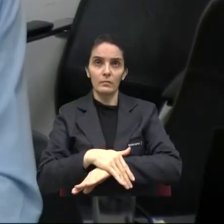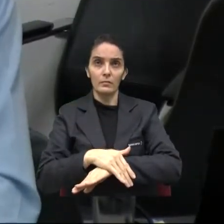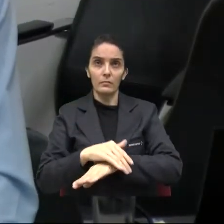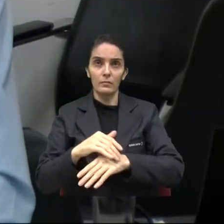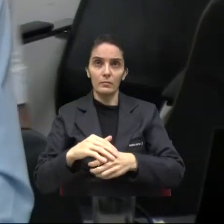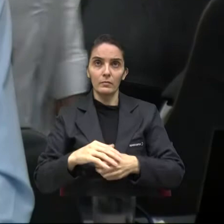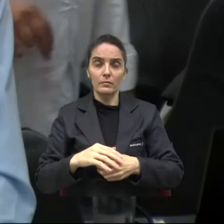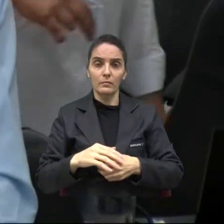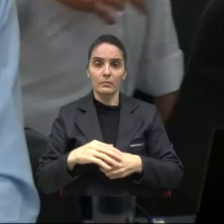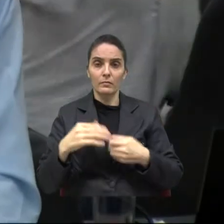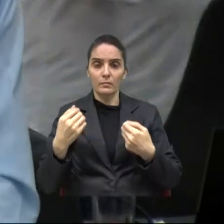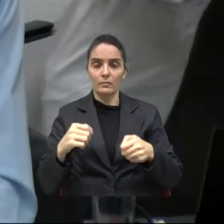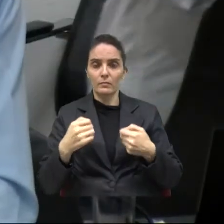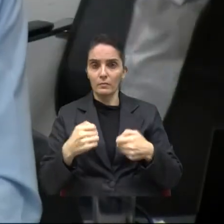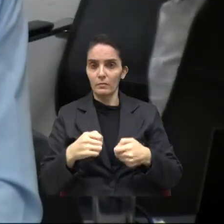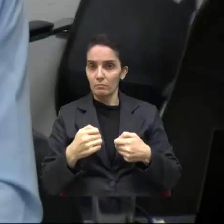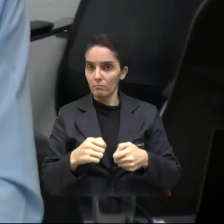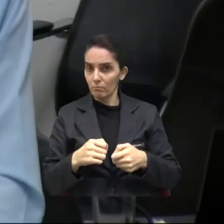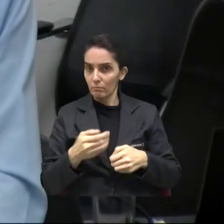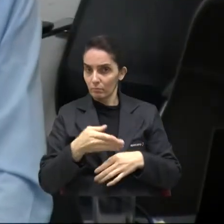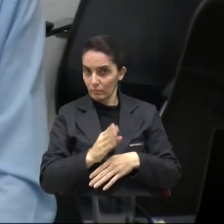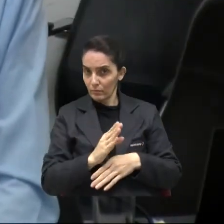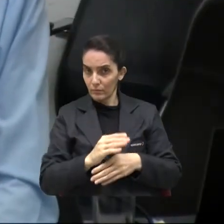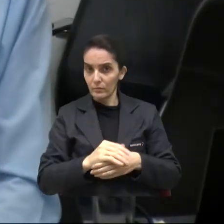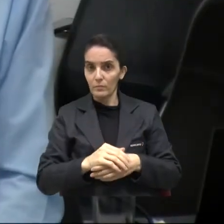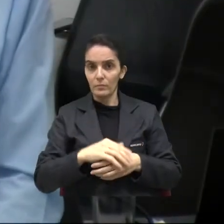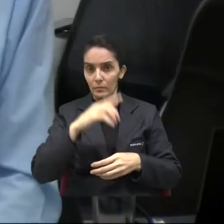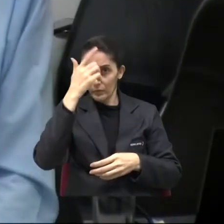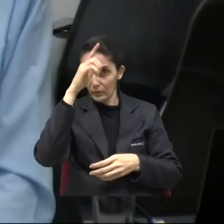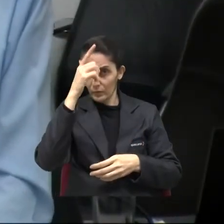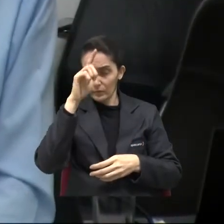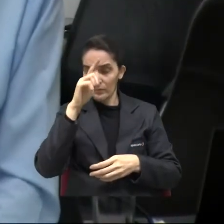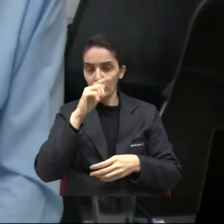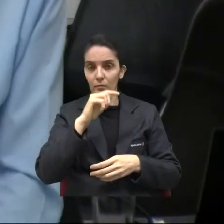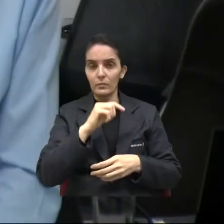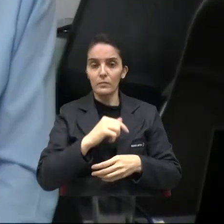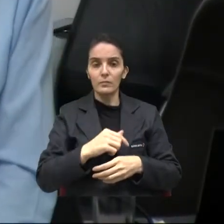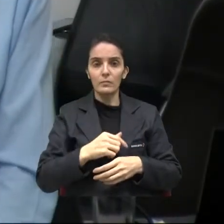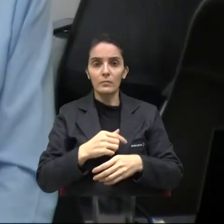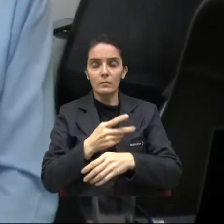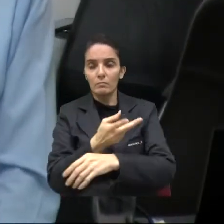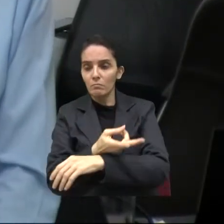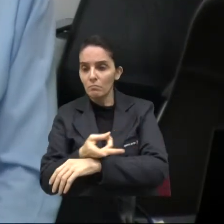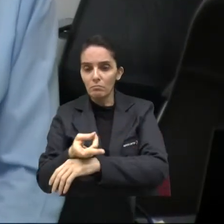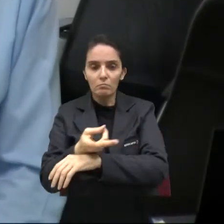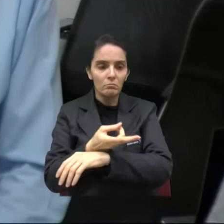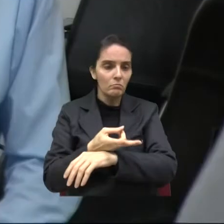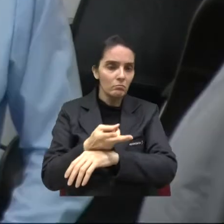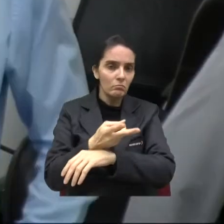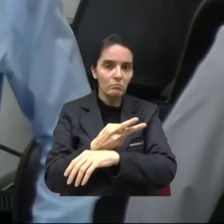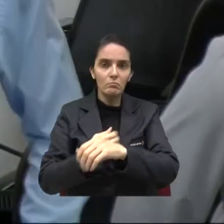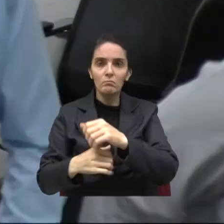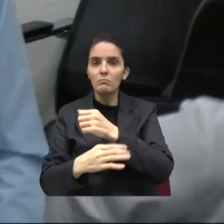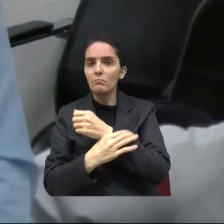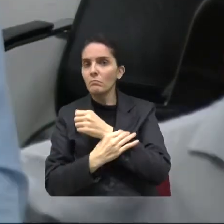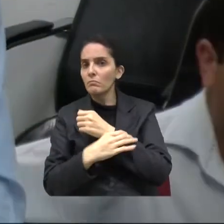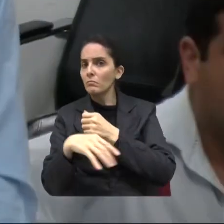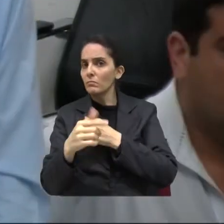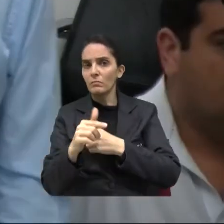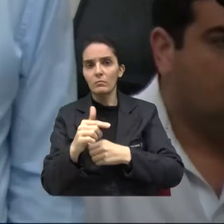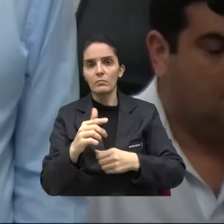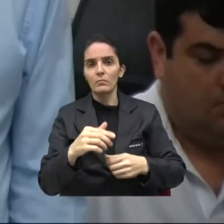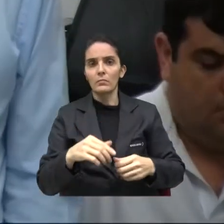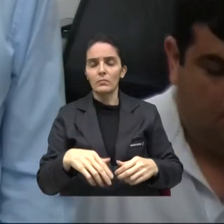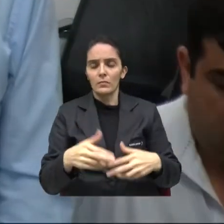no velório à noite, eu tenho encontrado lá os seguranças, mas é uma dificuldade mesmo, porque fica um monte de gente